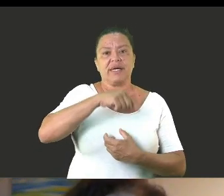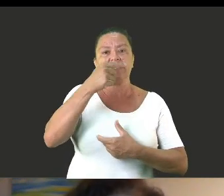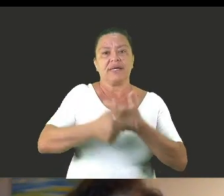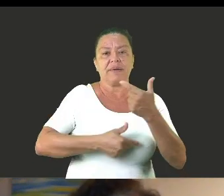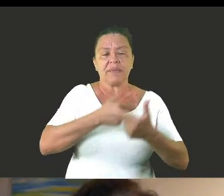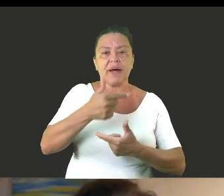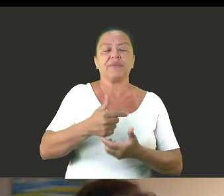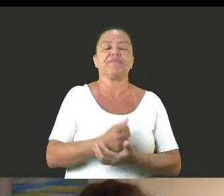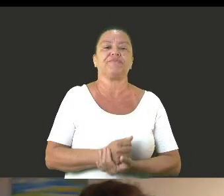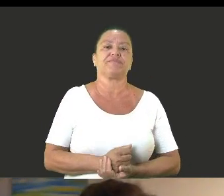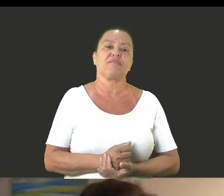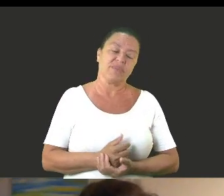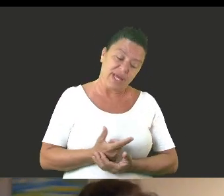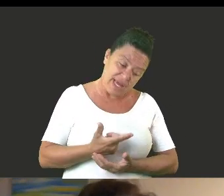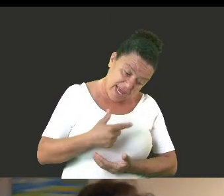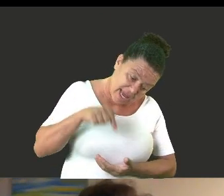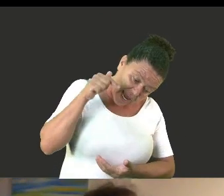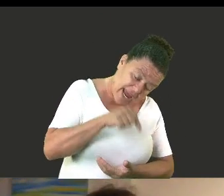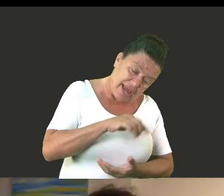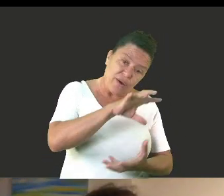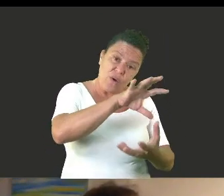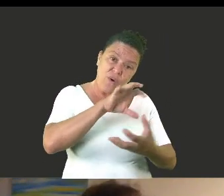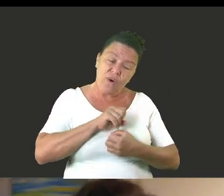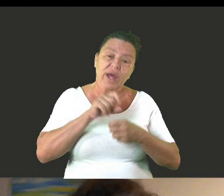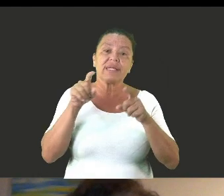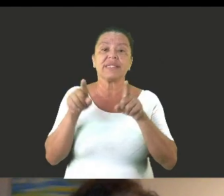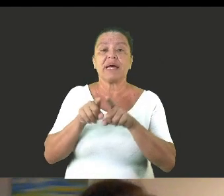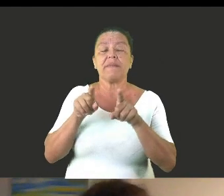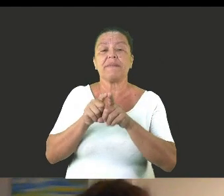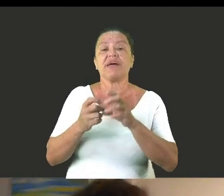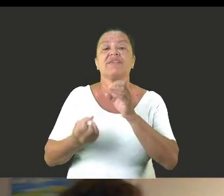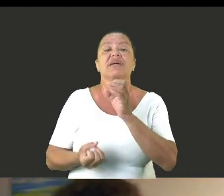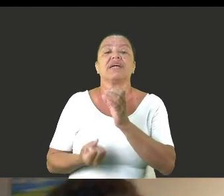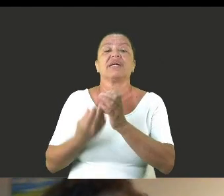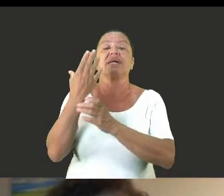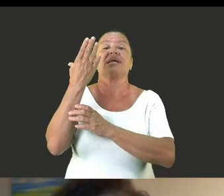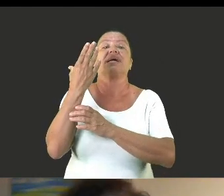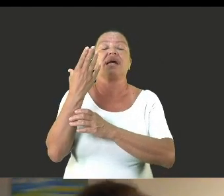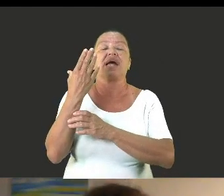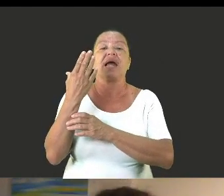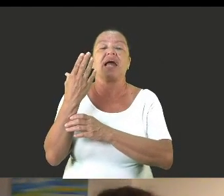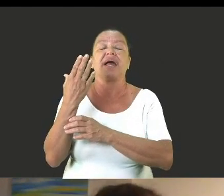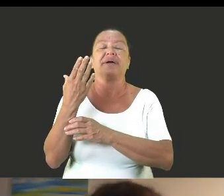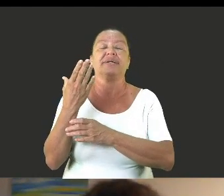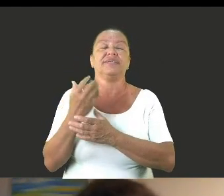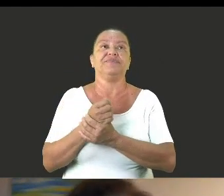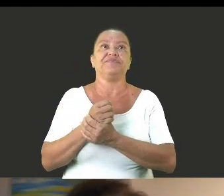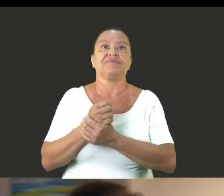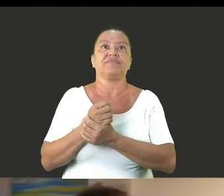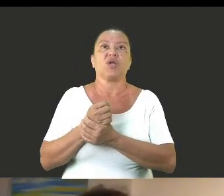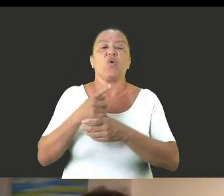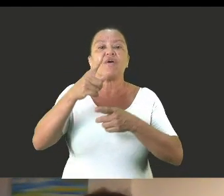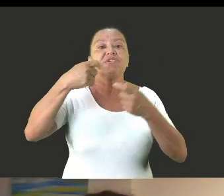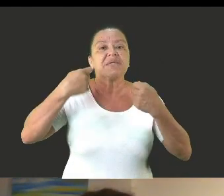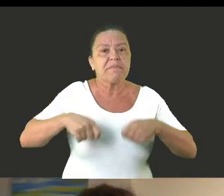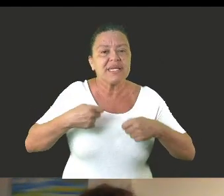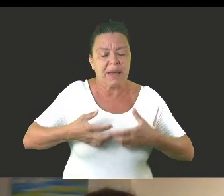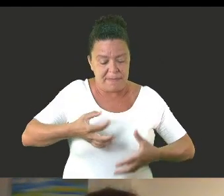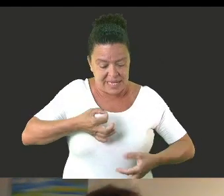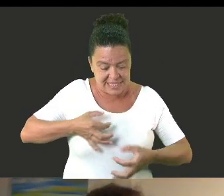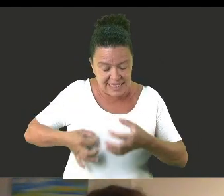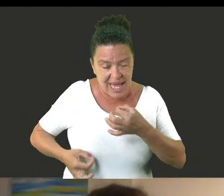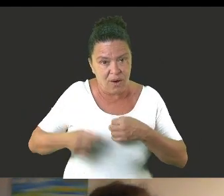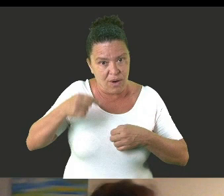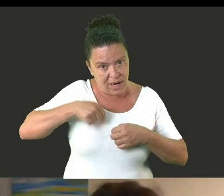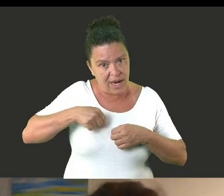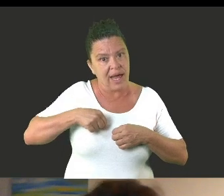trabalho, e essa antena receptora então é que vai criar a proteína necessária para que